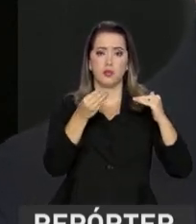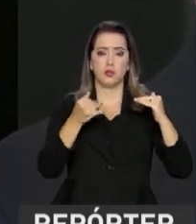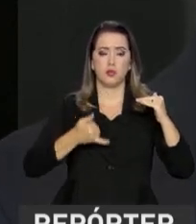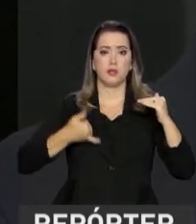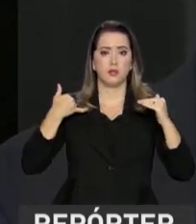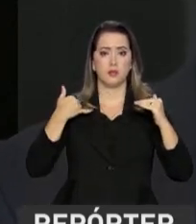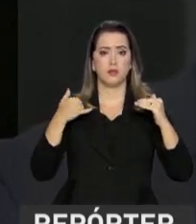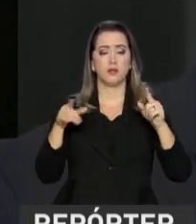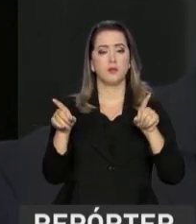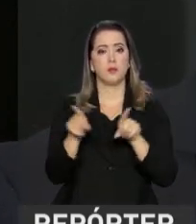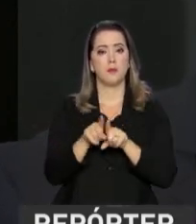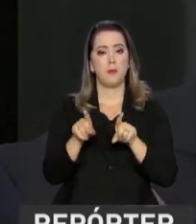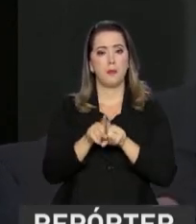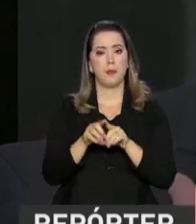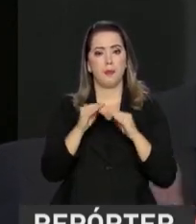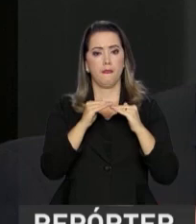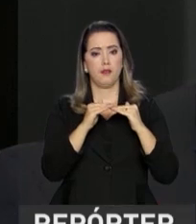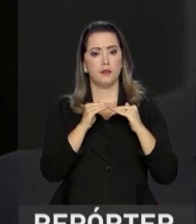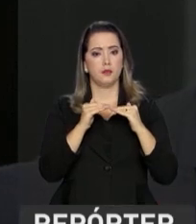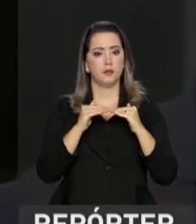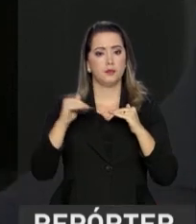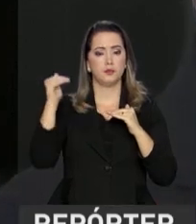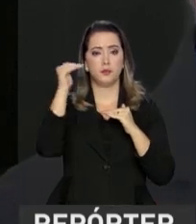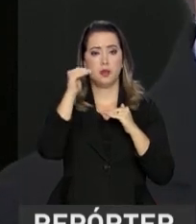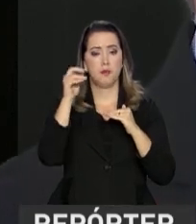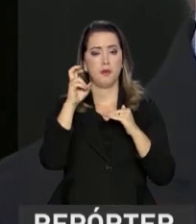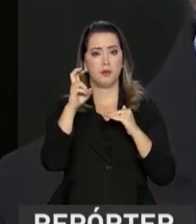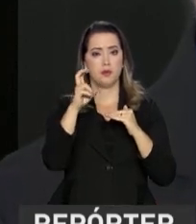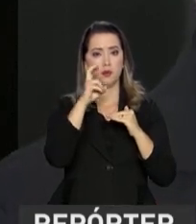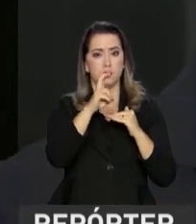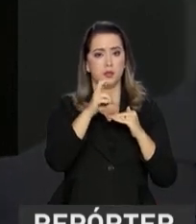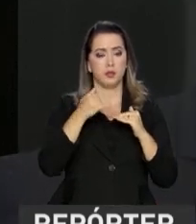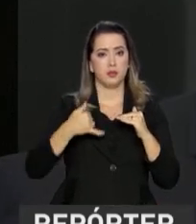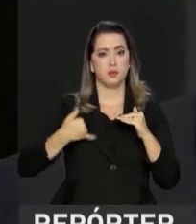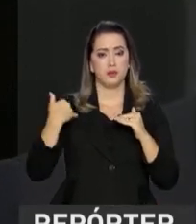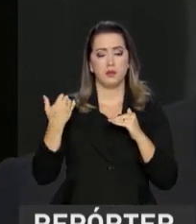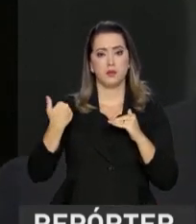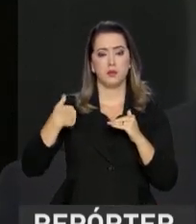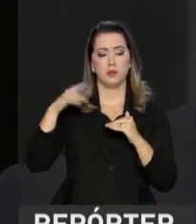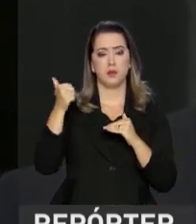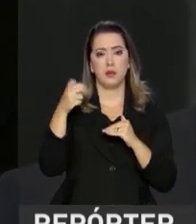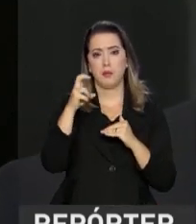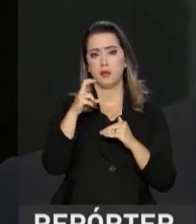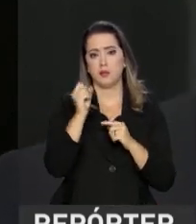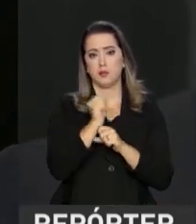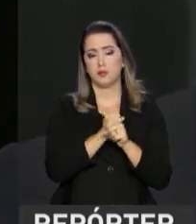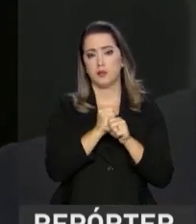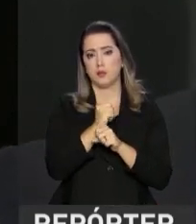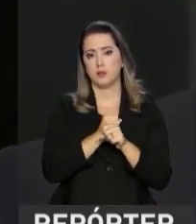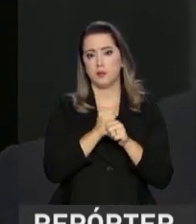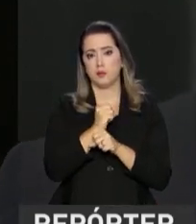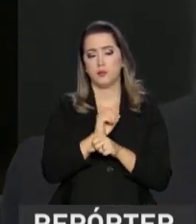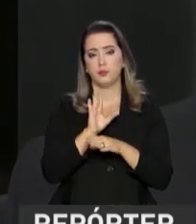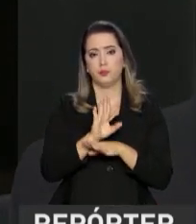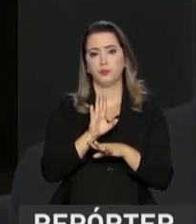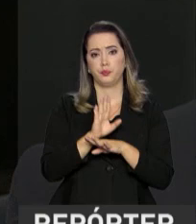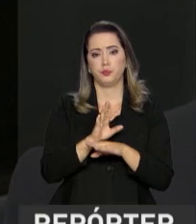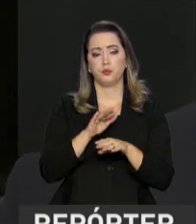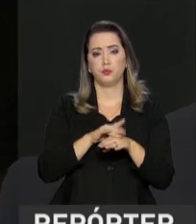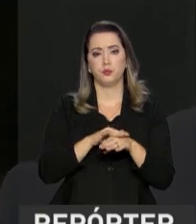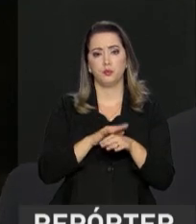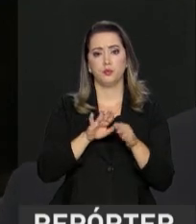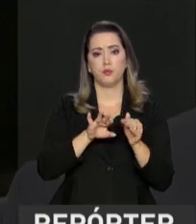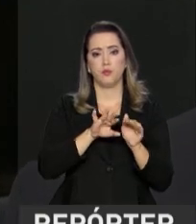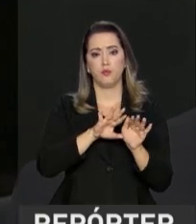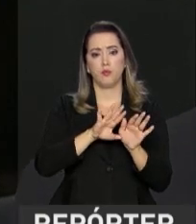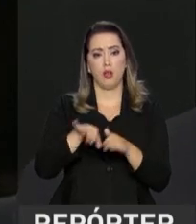e menores e maiores de 55 anos que tenham há mais de 15 anos a o benefício vão ficar de